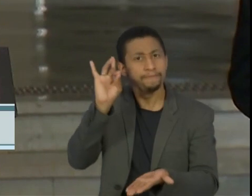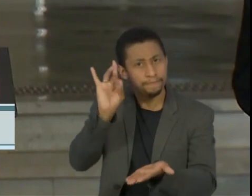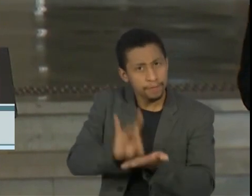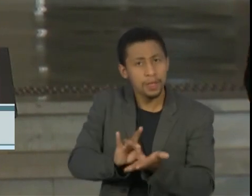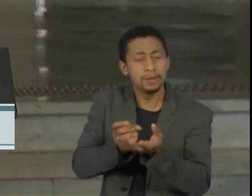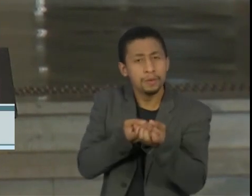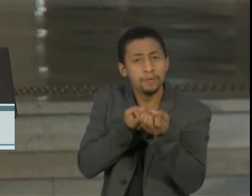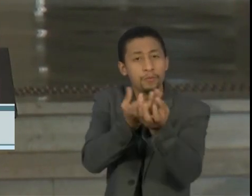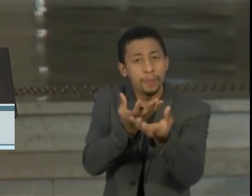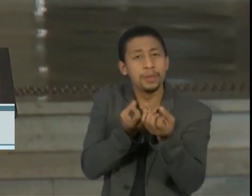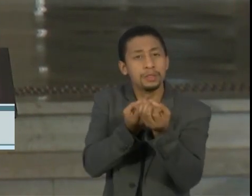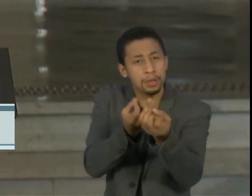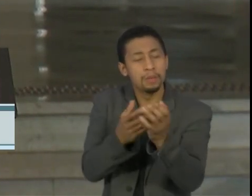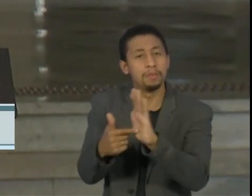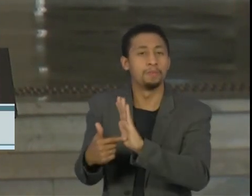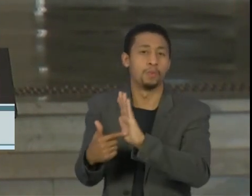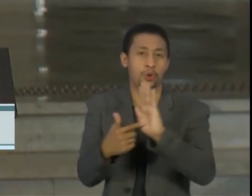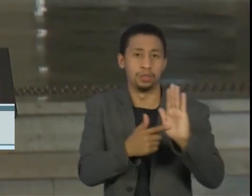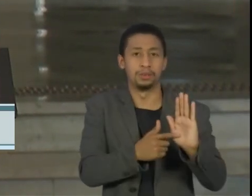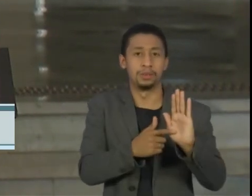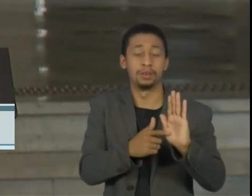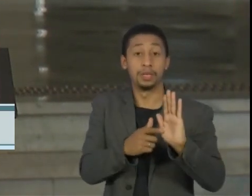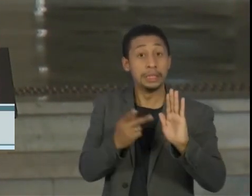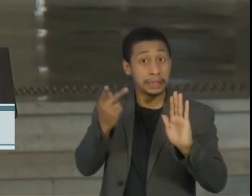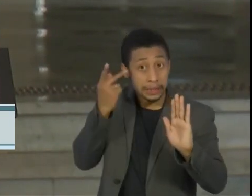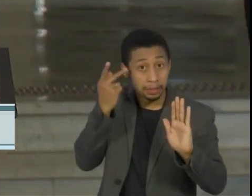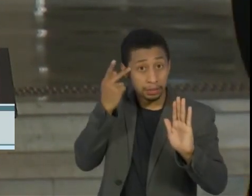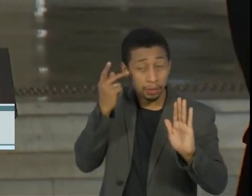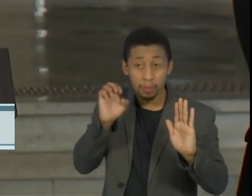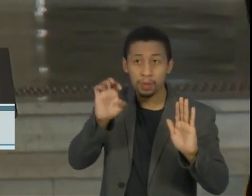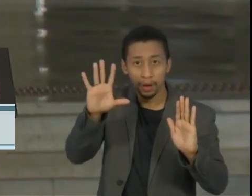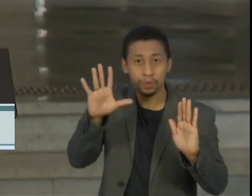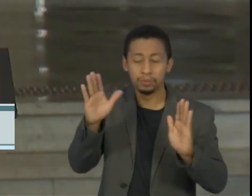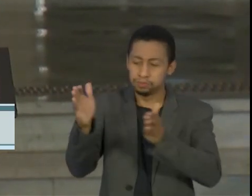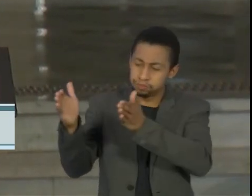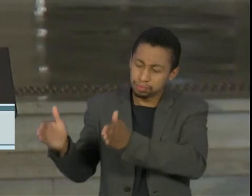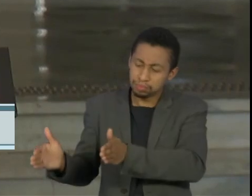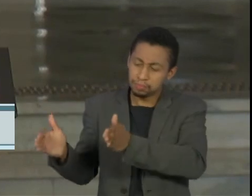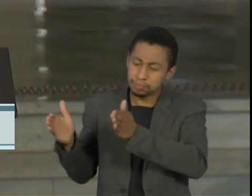dados mostram que aqui em São Paulo nós estamos conseguindo